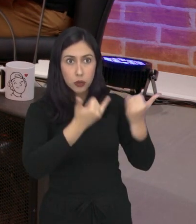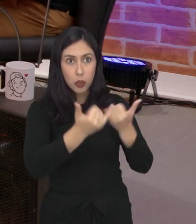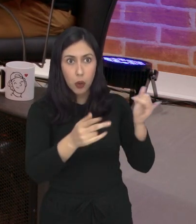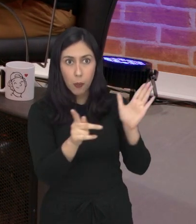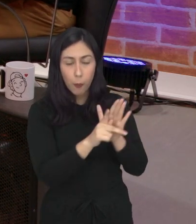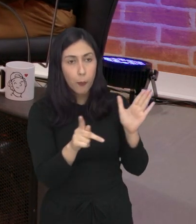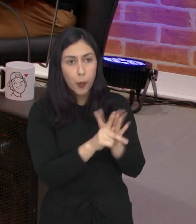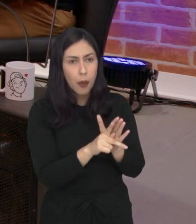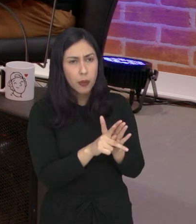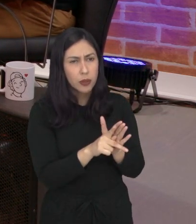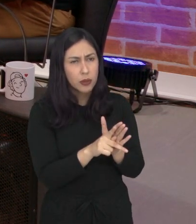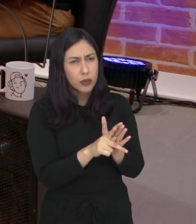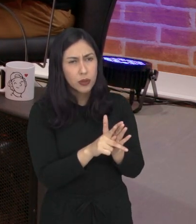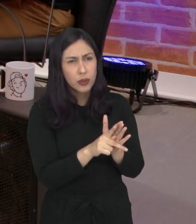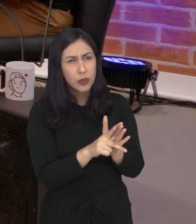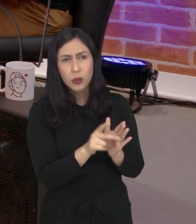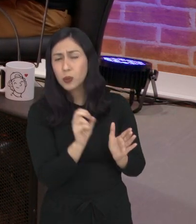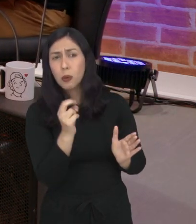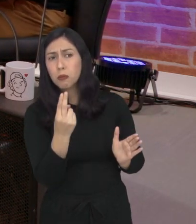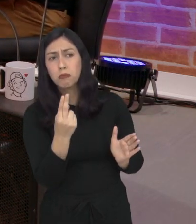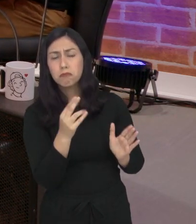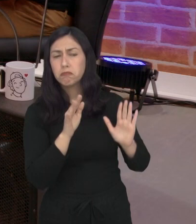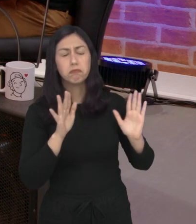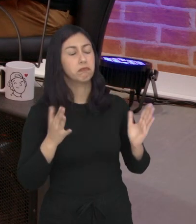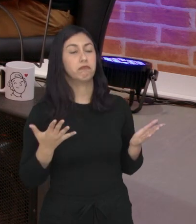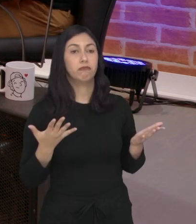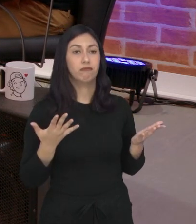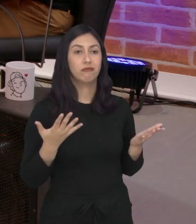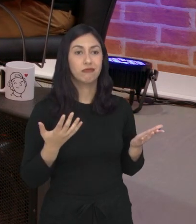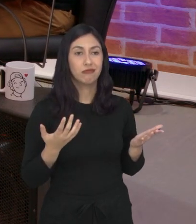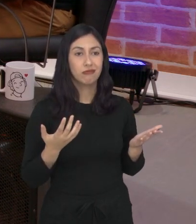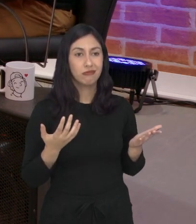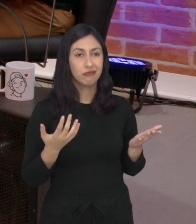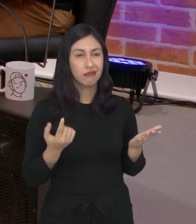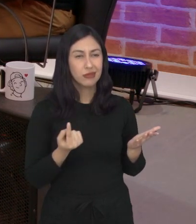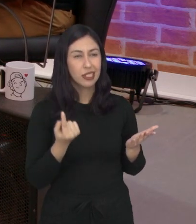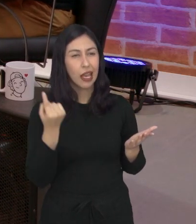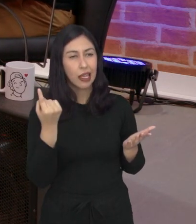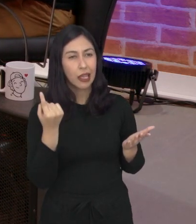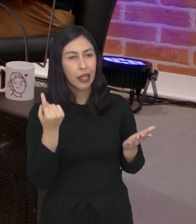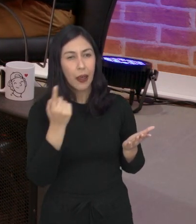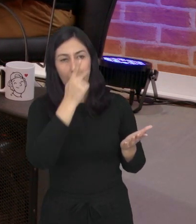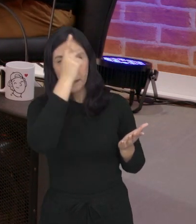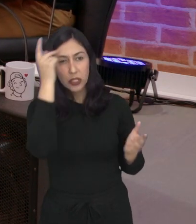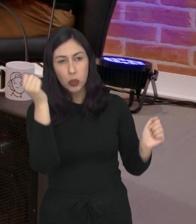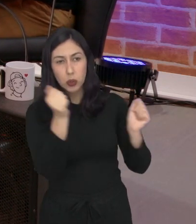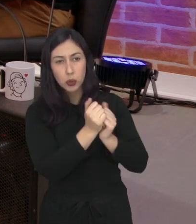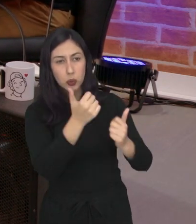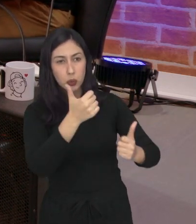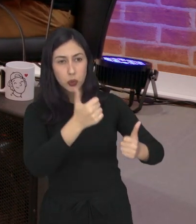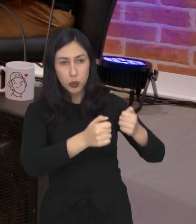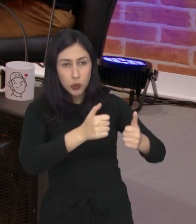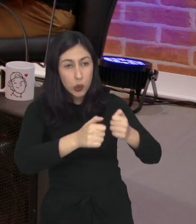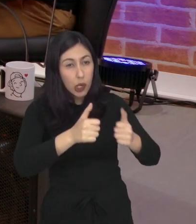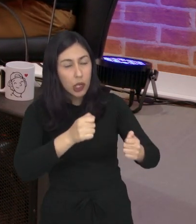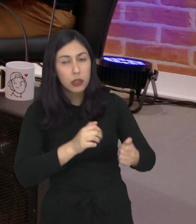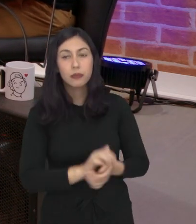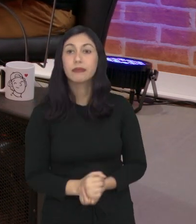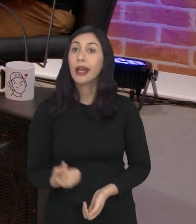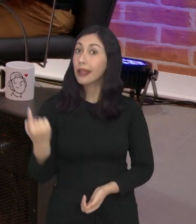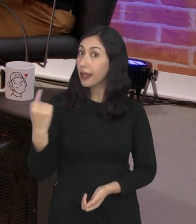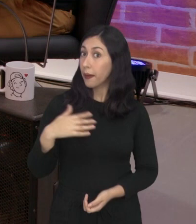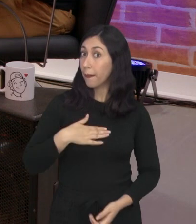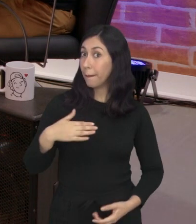na live, como é que... Ou Tá. tipo assim, esse vídeo que tá passando são as pessoas que jogam com você. Esse vídeo que tá passando é minha